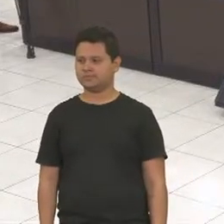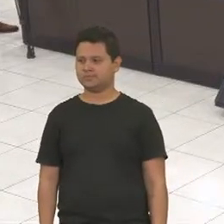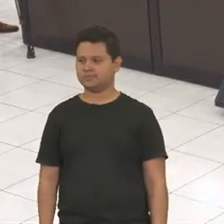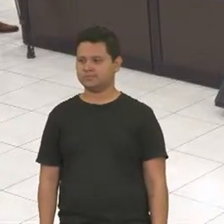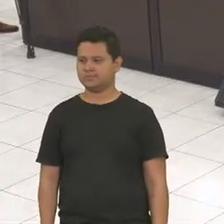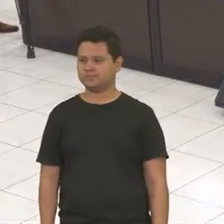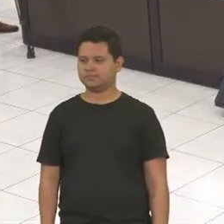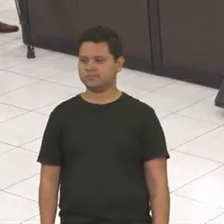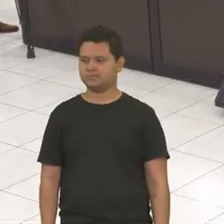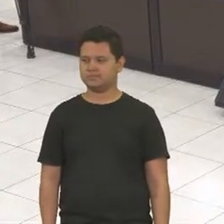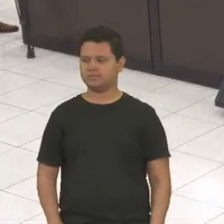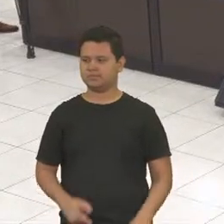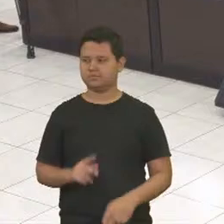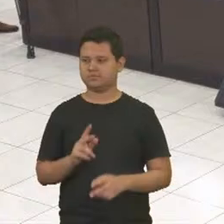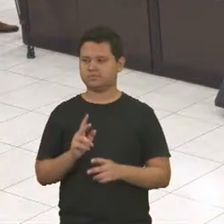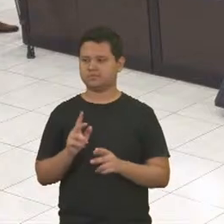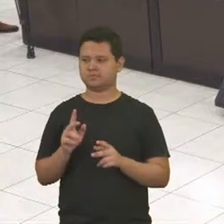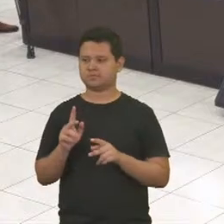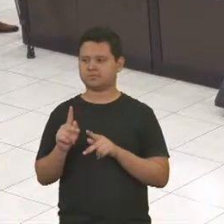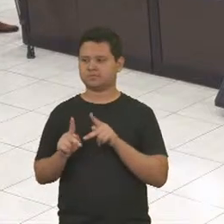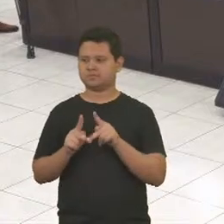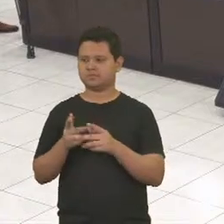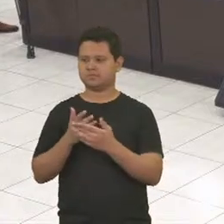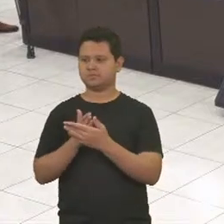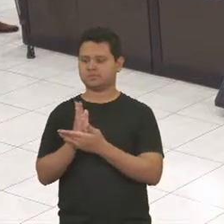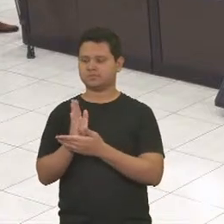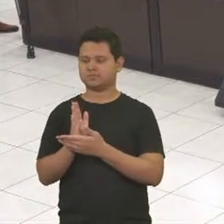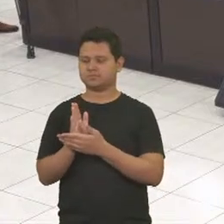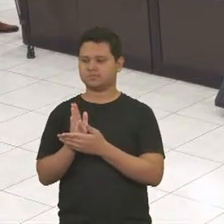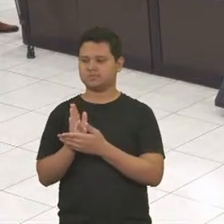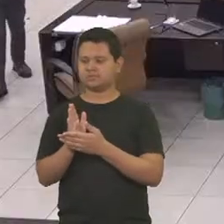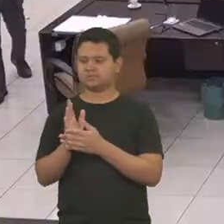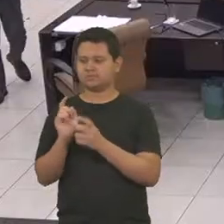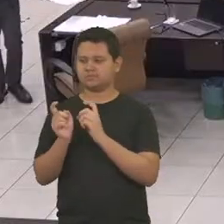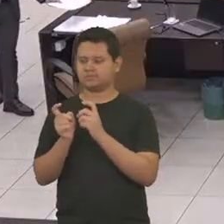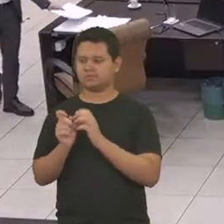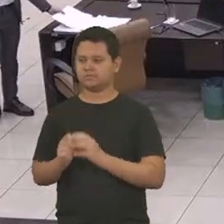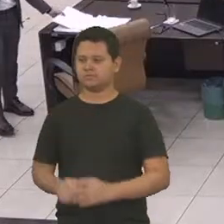O projeto continua em discussão.